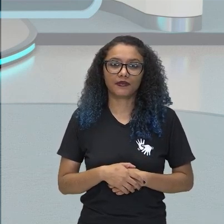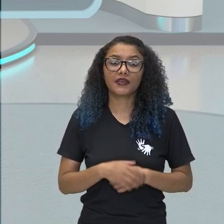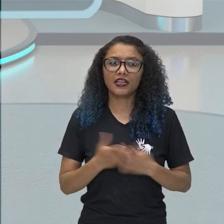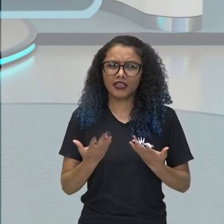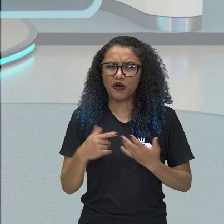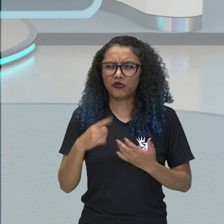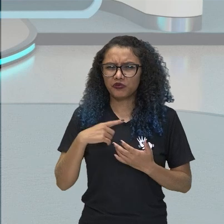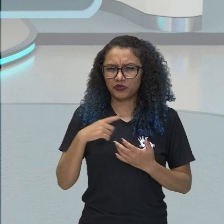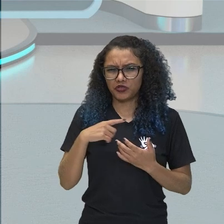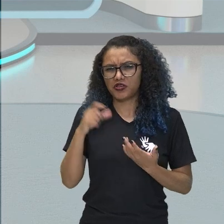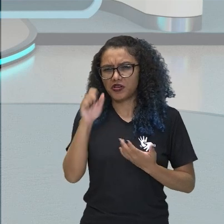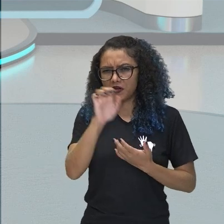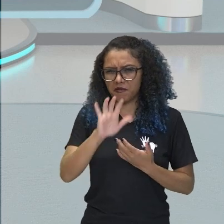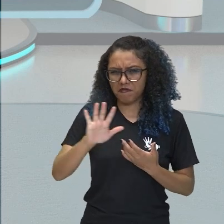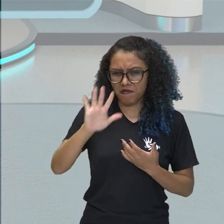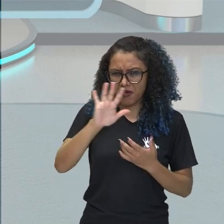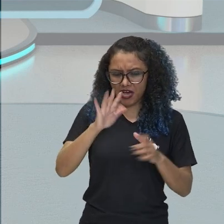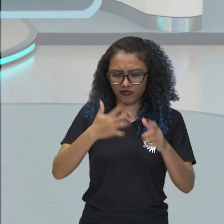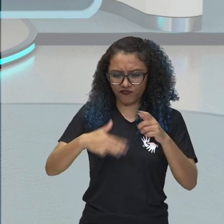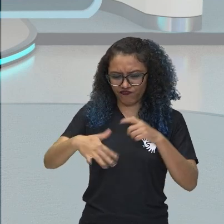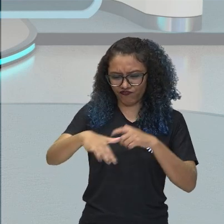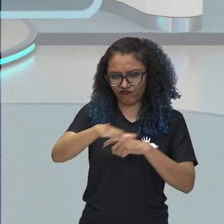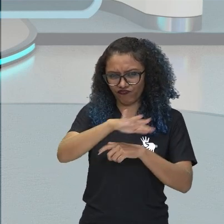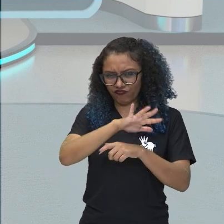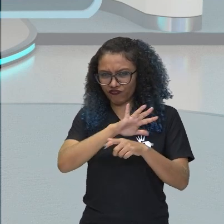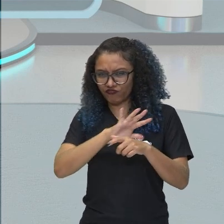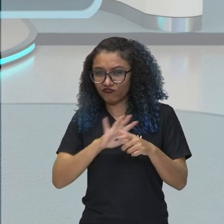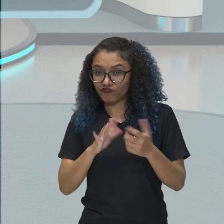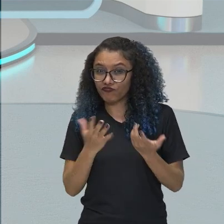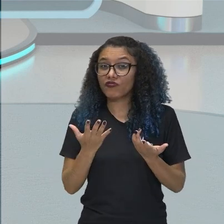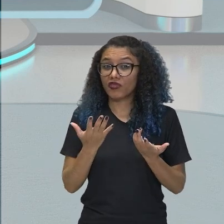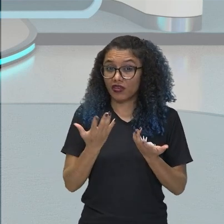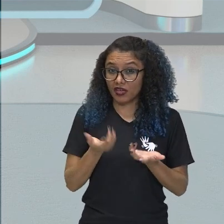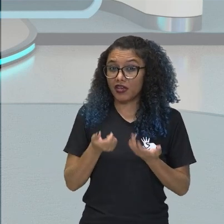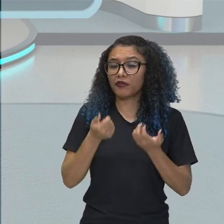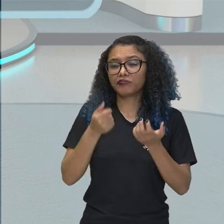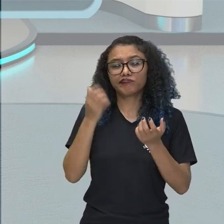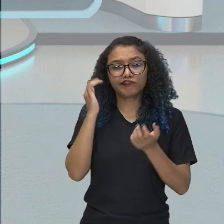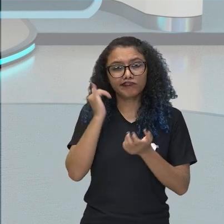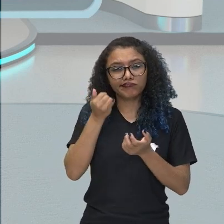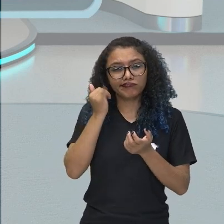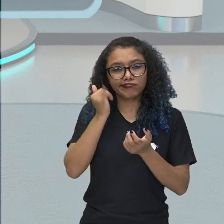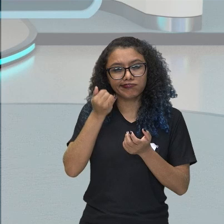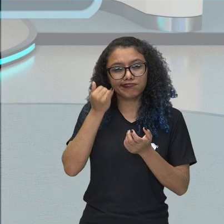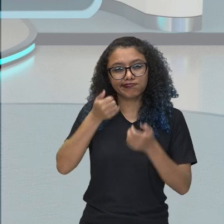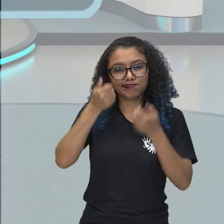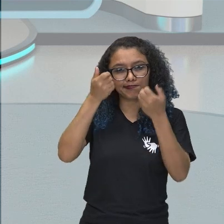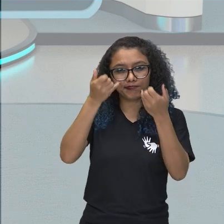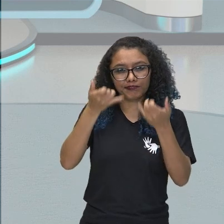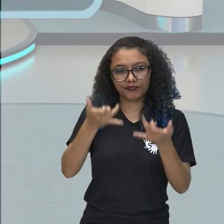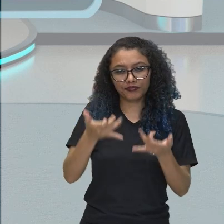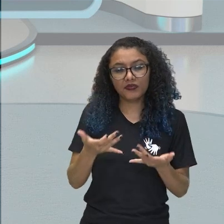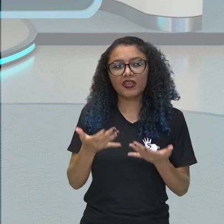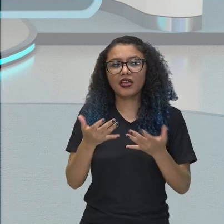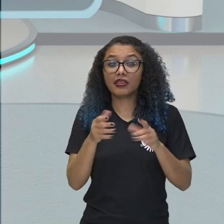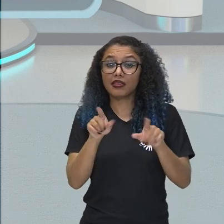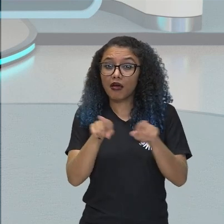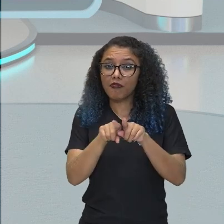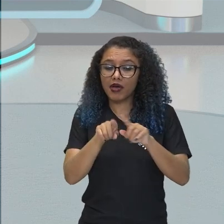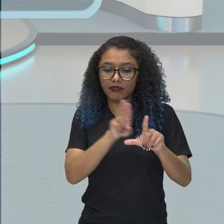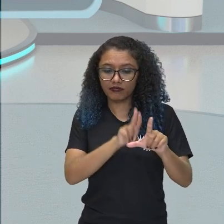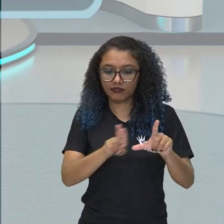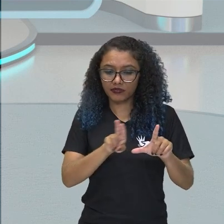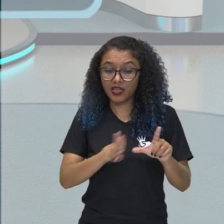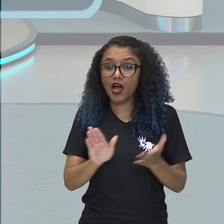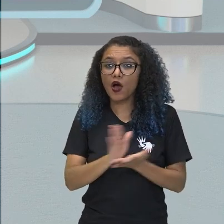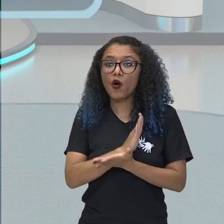ilha misteriosa e a história ia sendo contada, tinham palavras na legenda